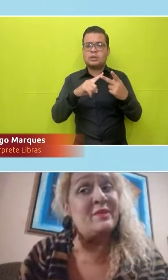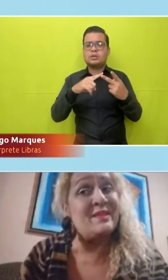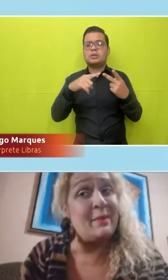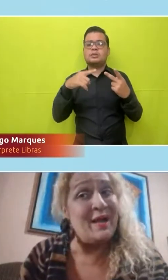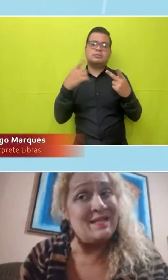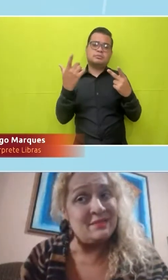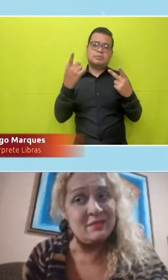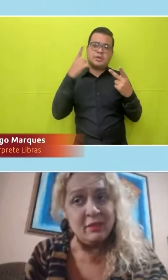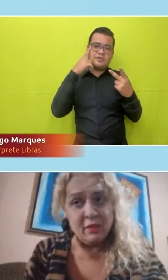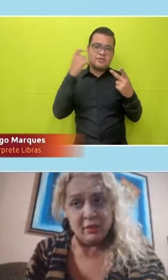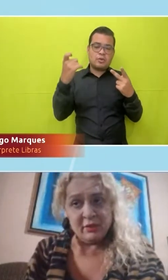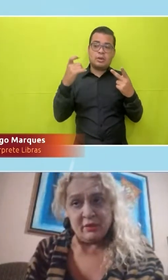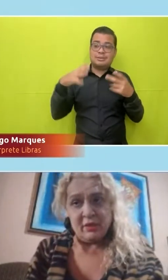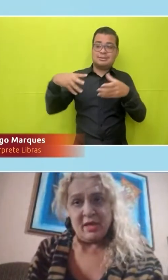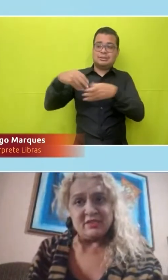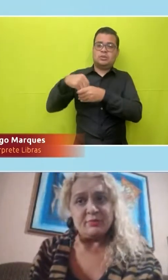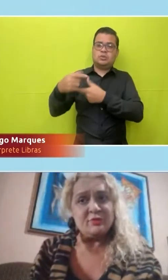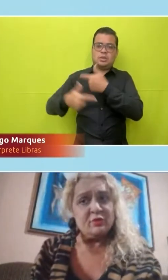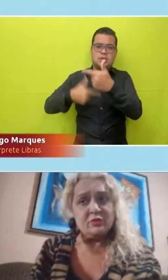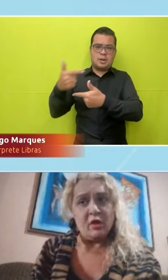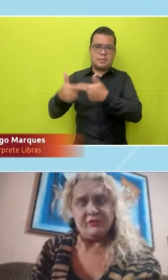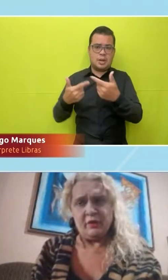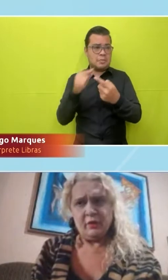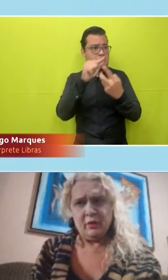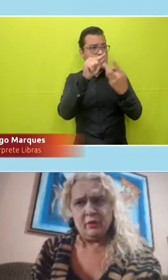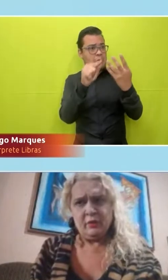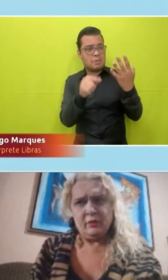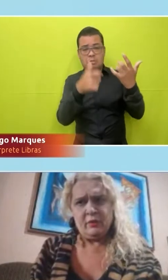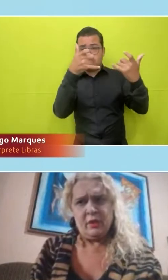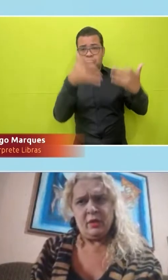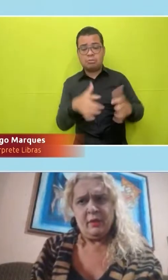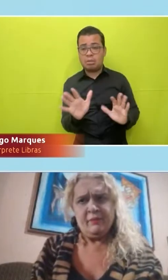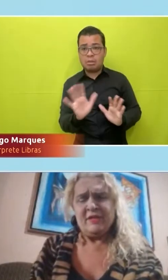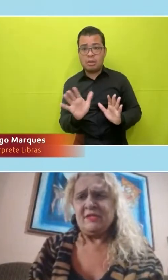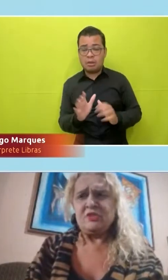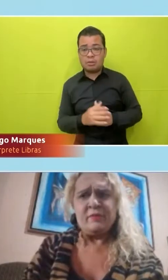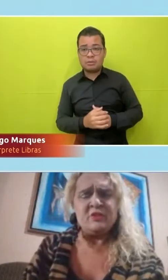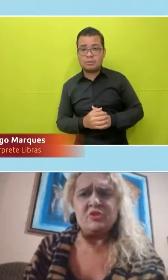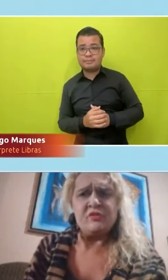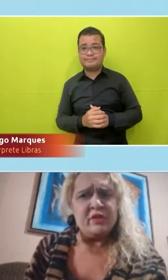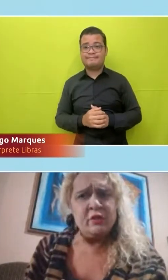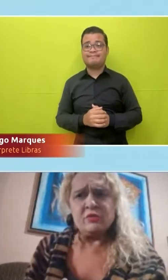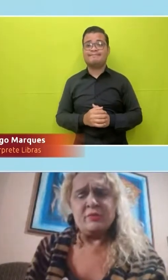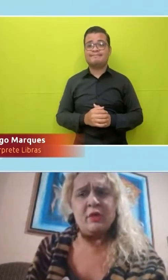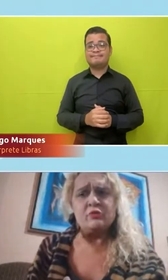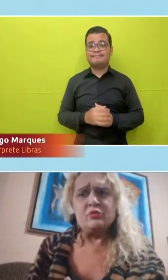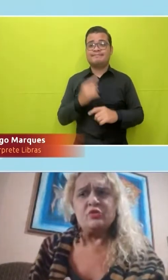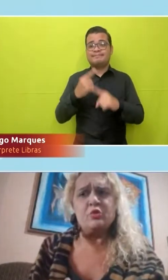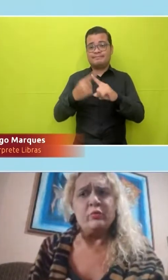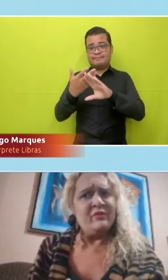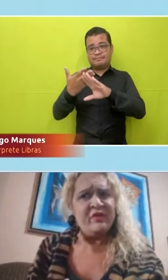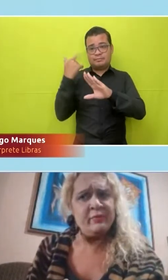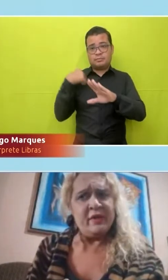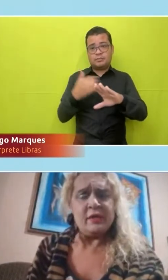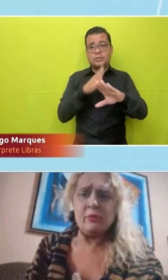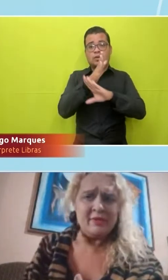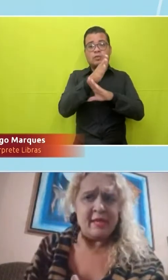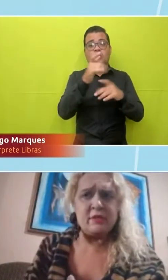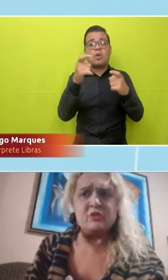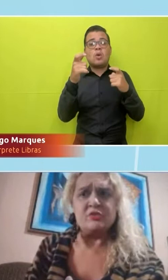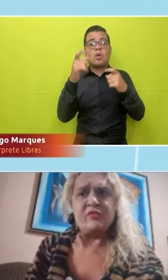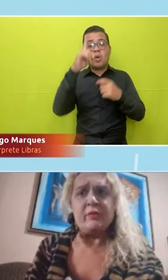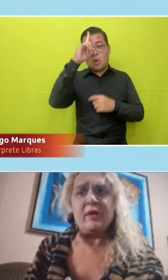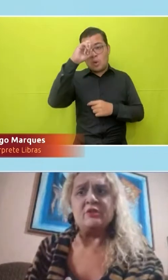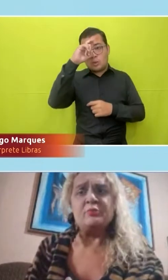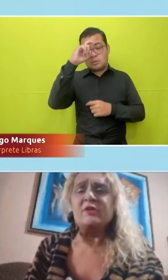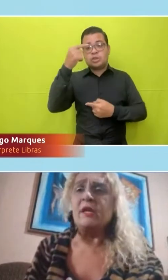exemplo, trabalhista, que essas pessoas sofrem. Né? Recentemente, tive que ir no hospital discutir com uma enfermeira, com a técnica